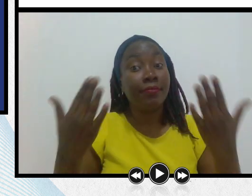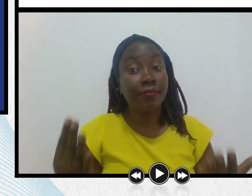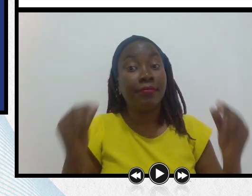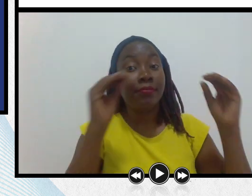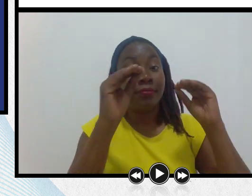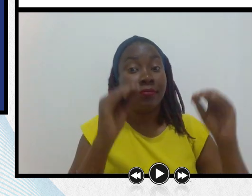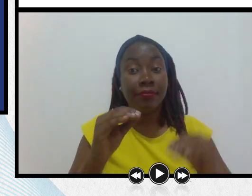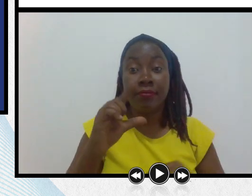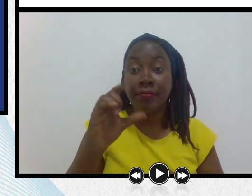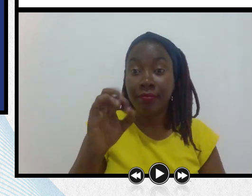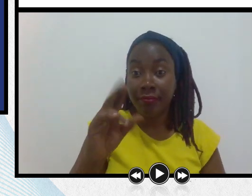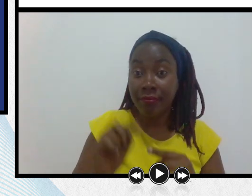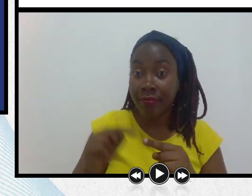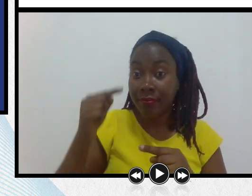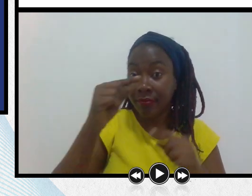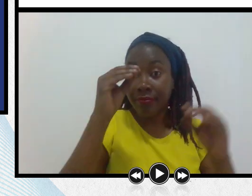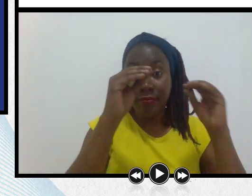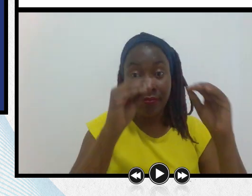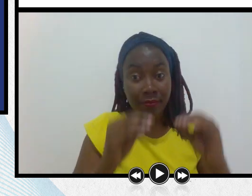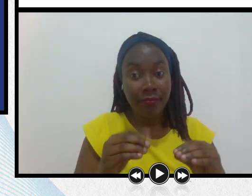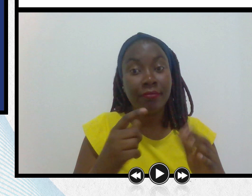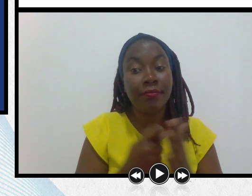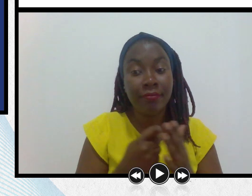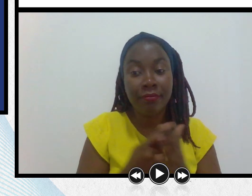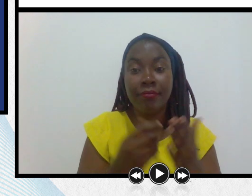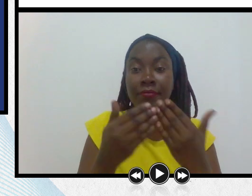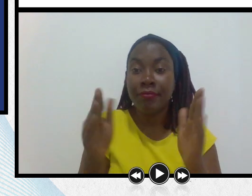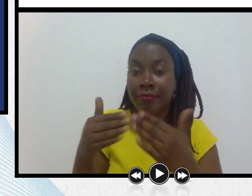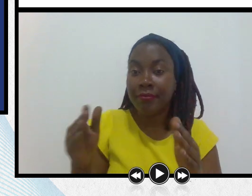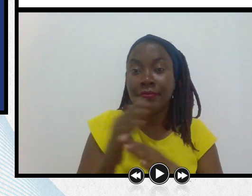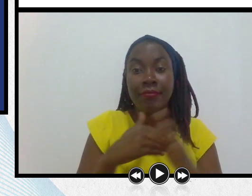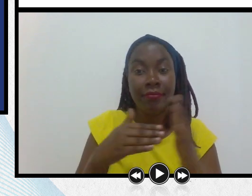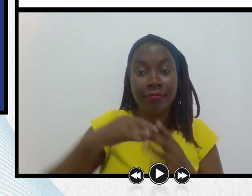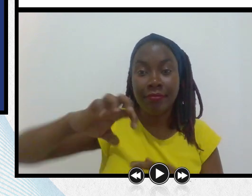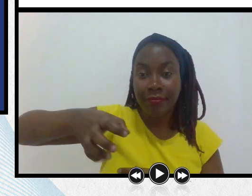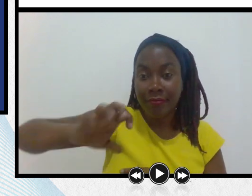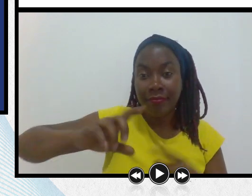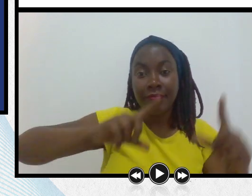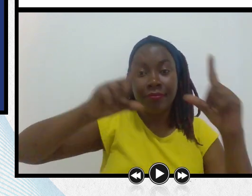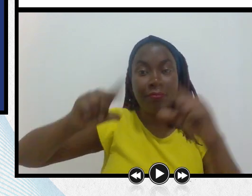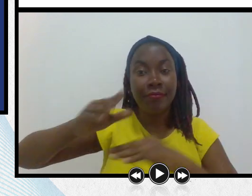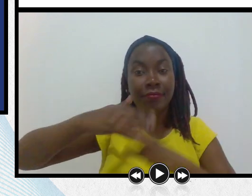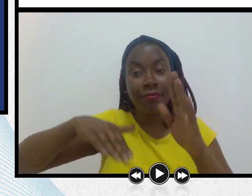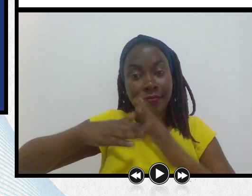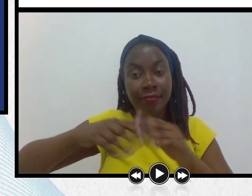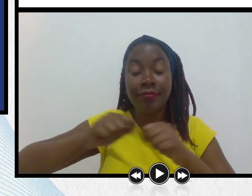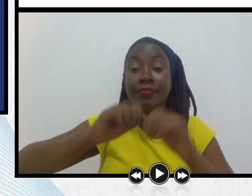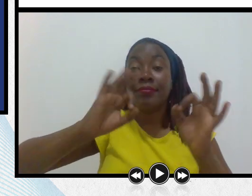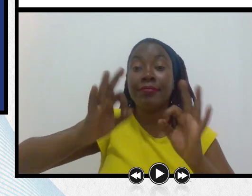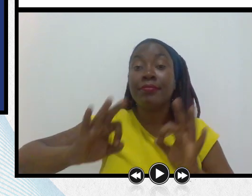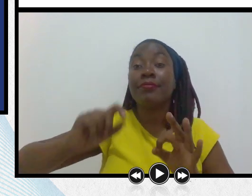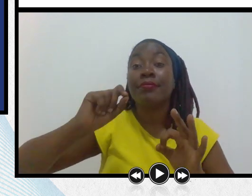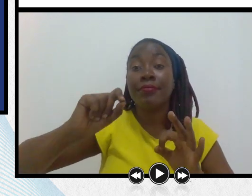colocar o cloro. E depois de colocar o cloro, aí tem que abrir todas as torneiras da caixa, esvaziar todo aquele cloro para fazer com